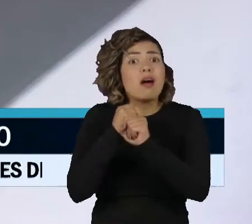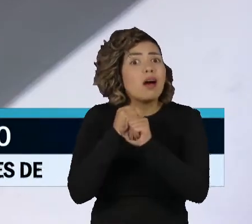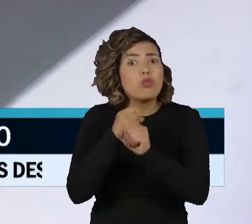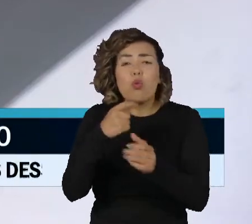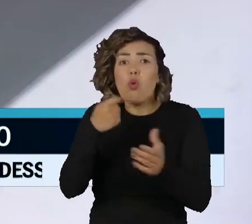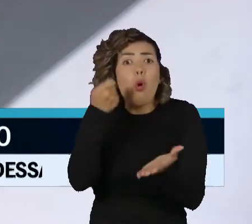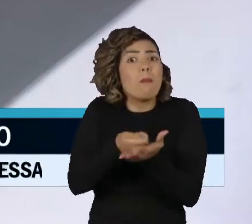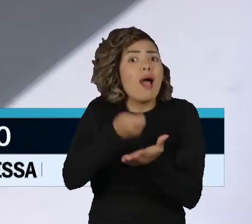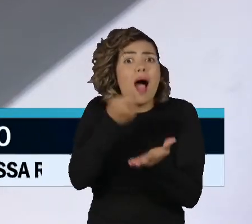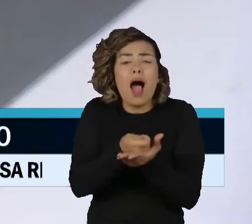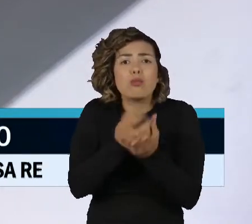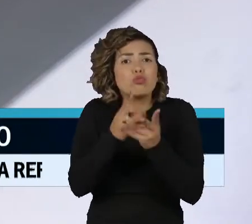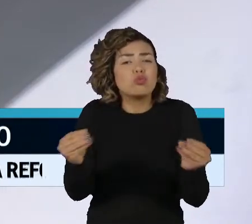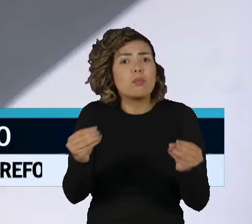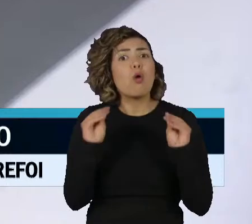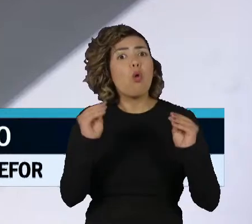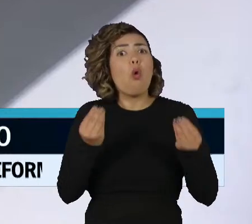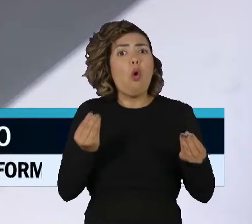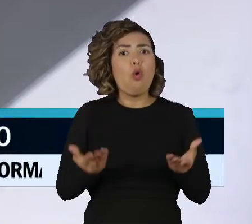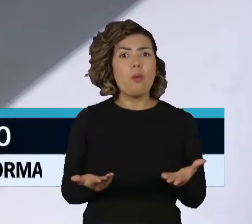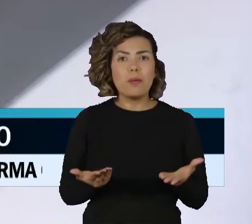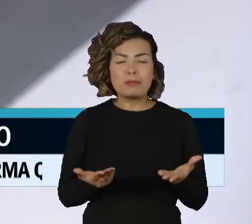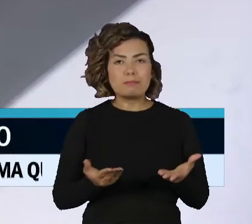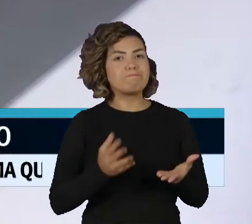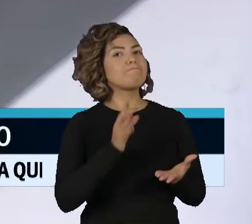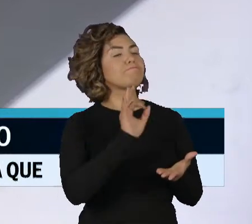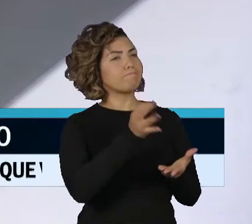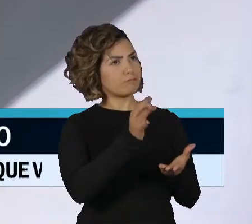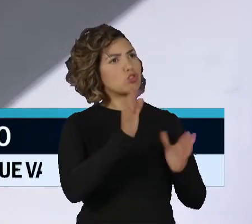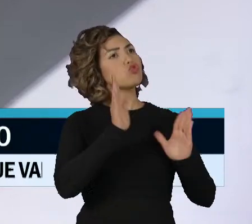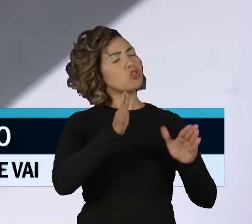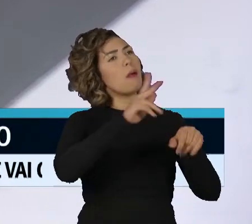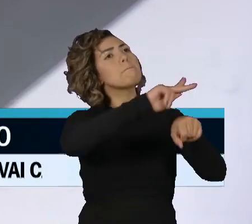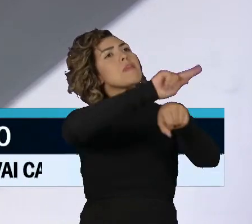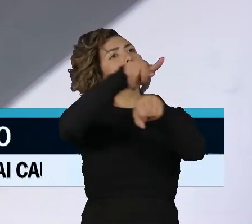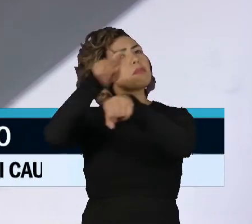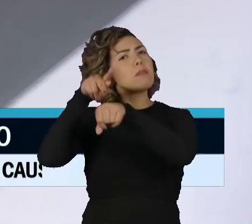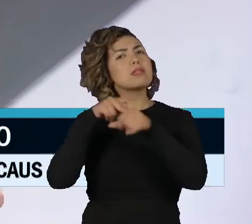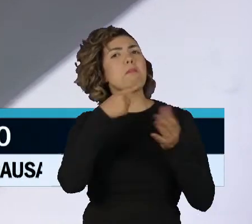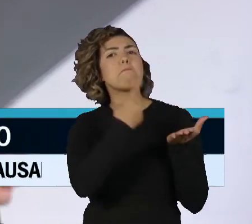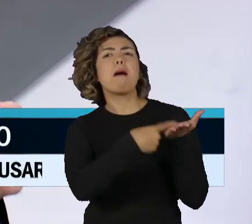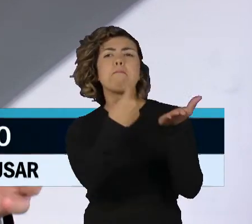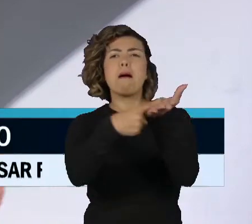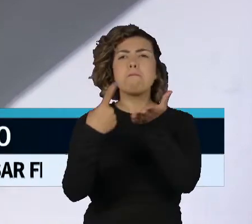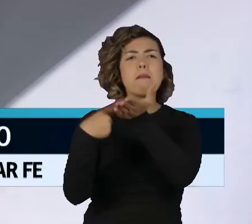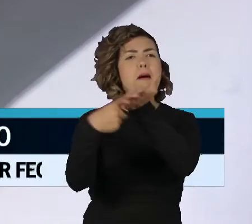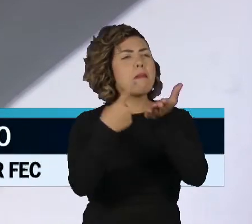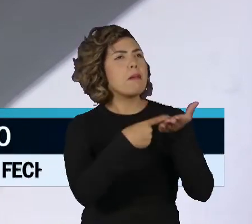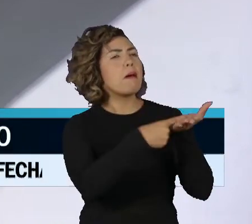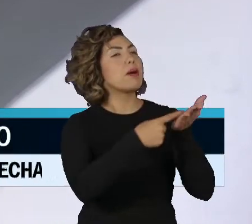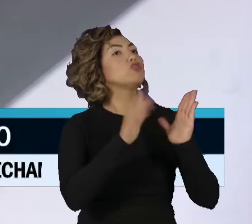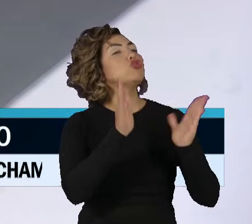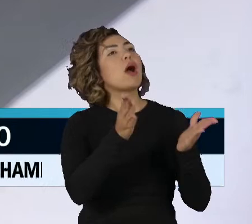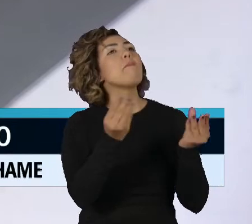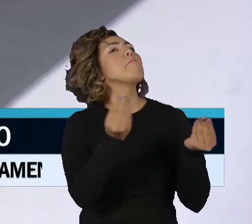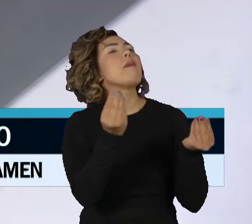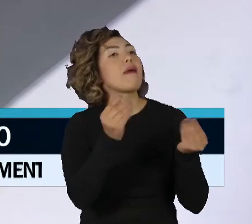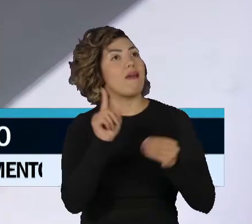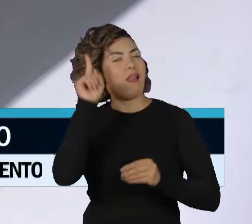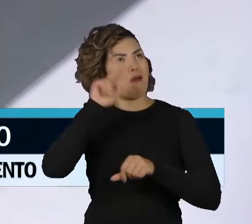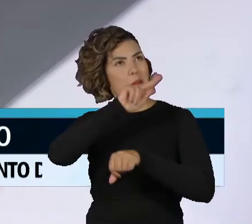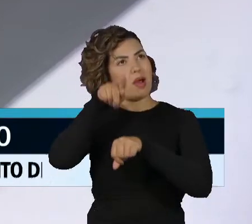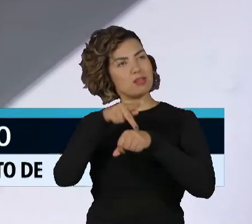é um absurdo, quer dizer, essa convenção se chama Minamata porque foi a primeira grande denúncia sobre o mercúrio lá no